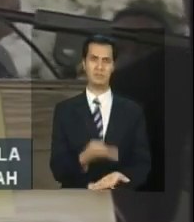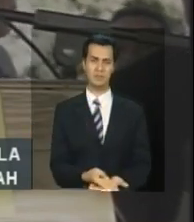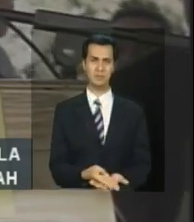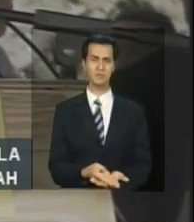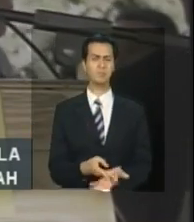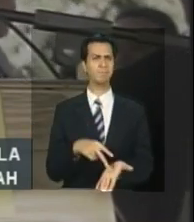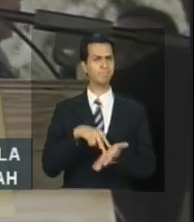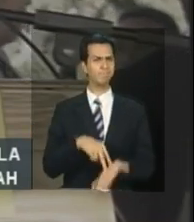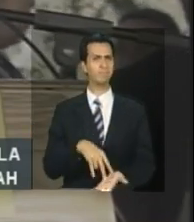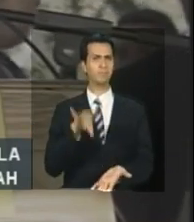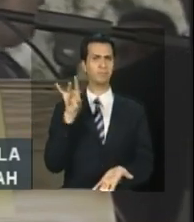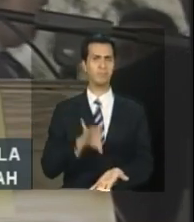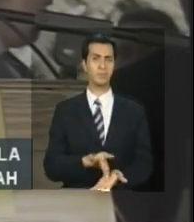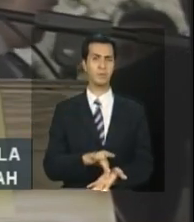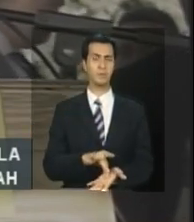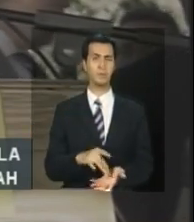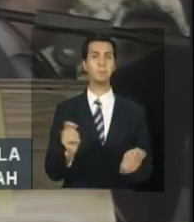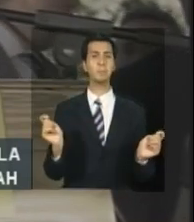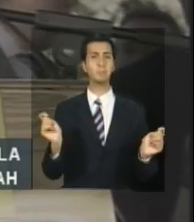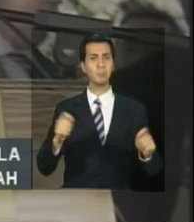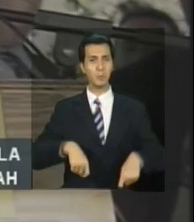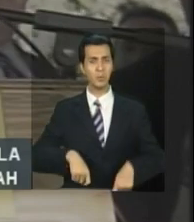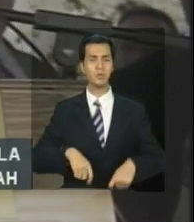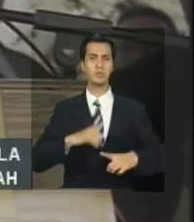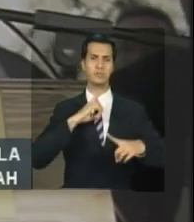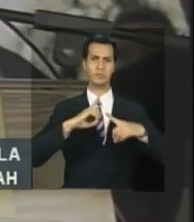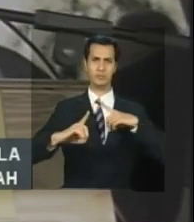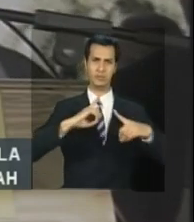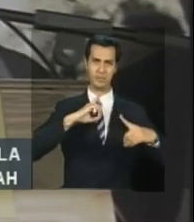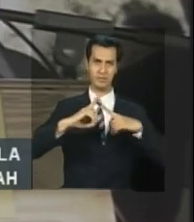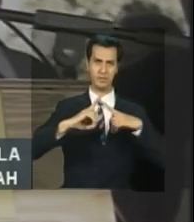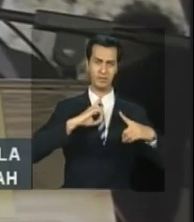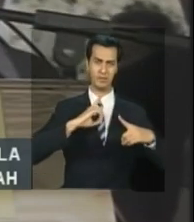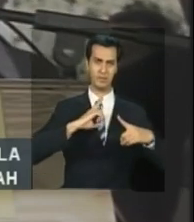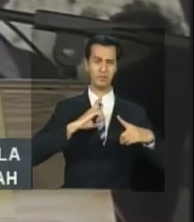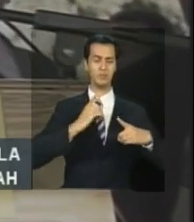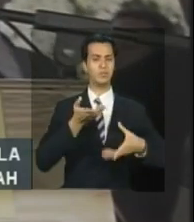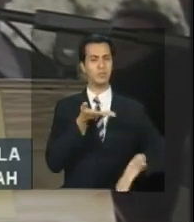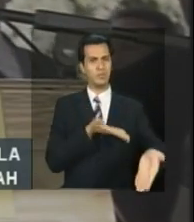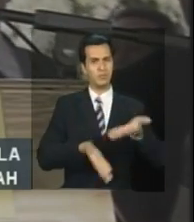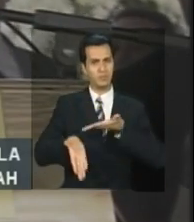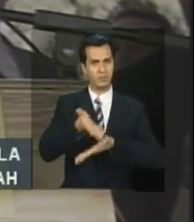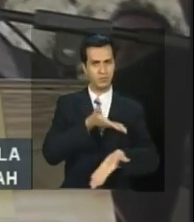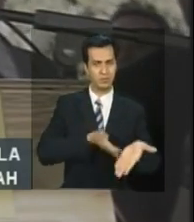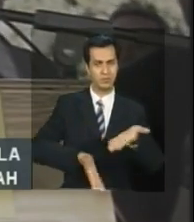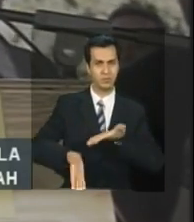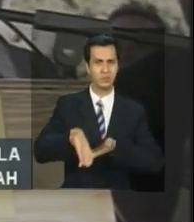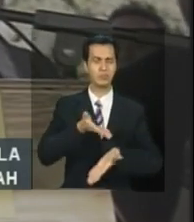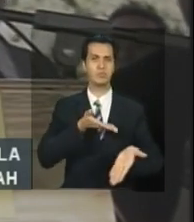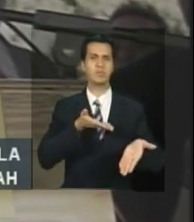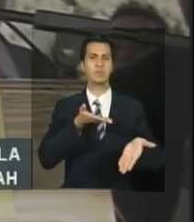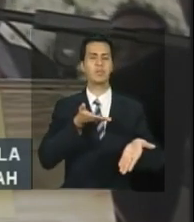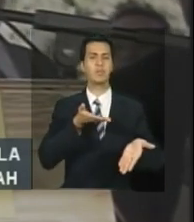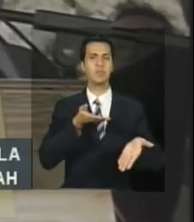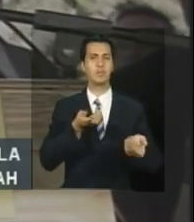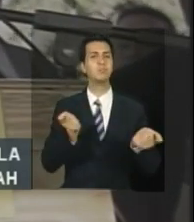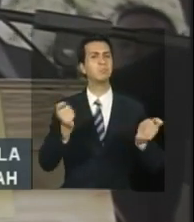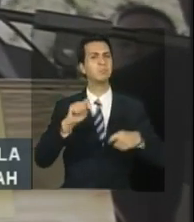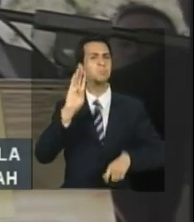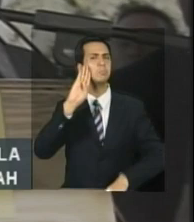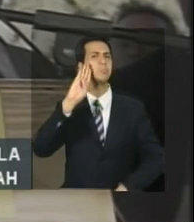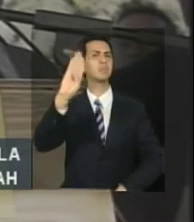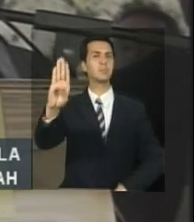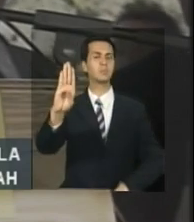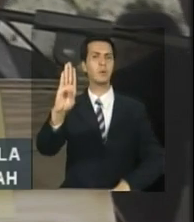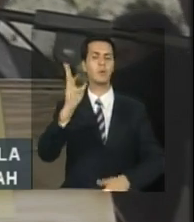firmemente no recurso ao diálogo, a diplomacia como instrumento principal